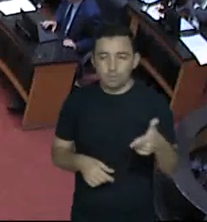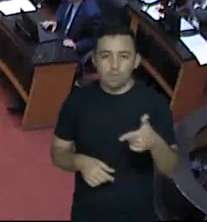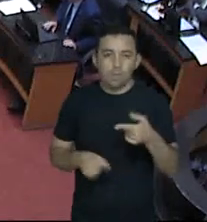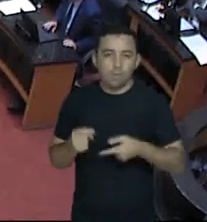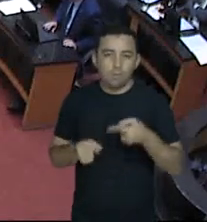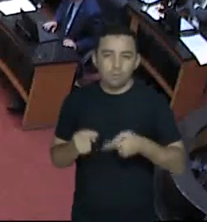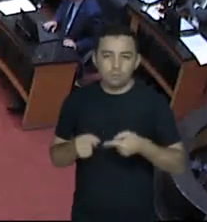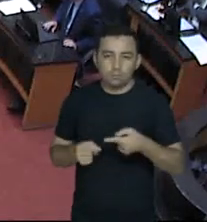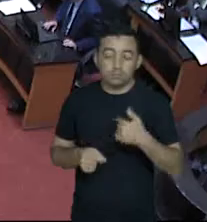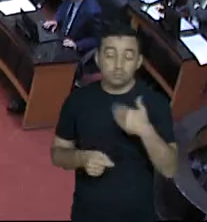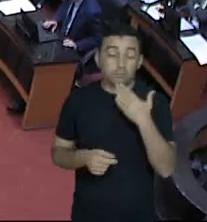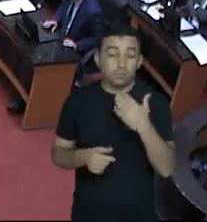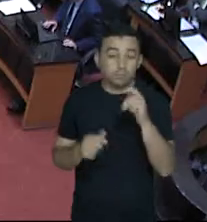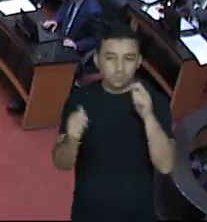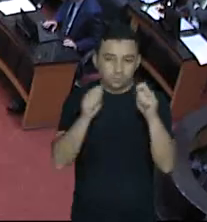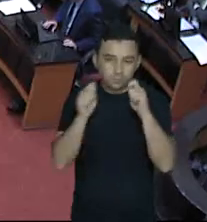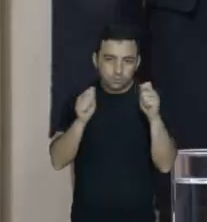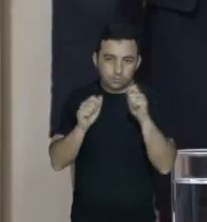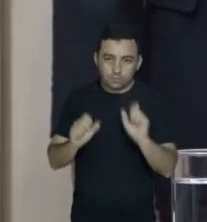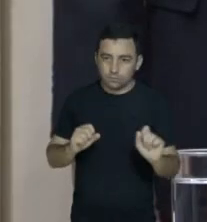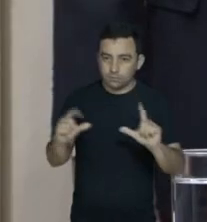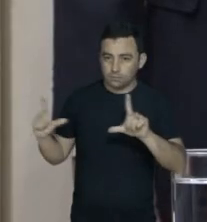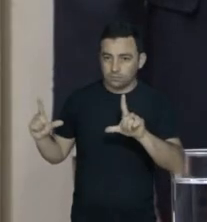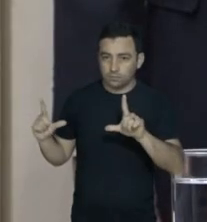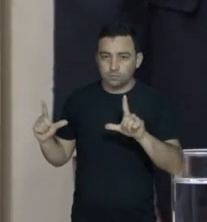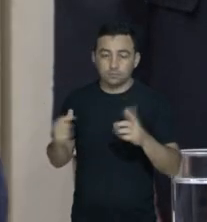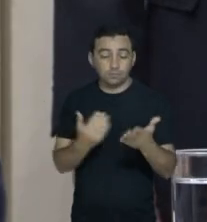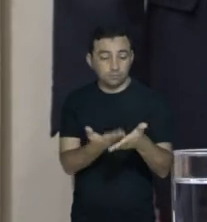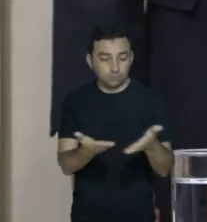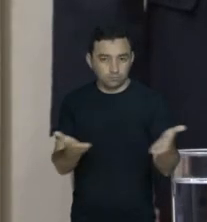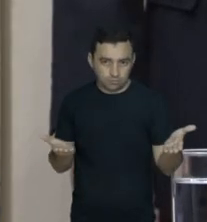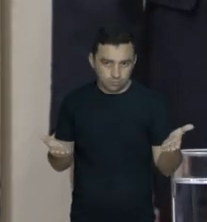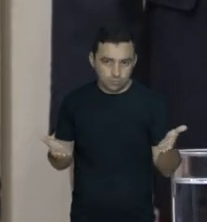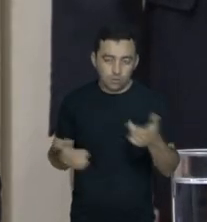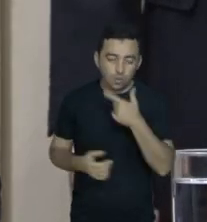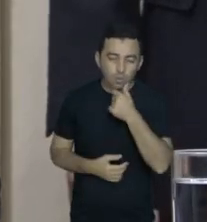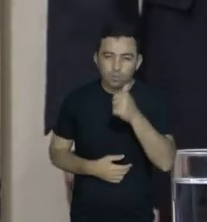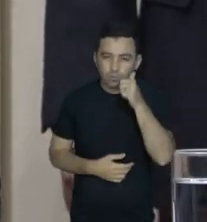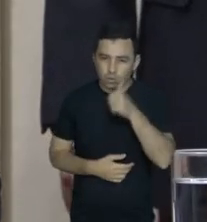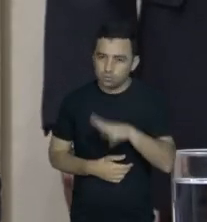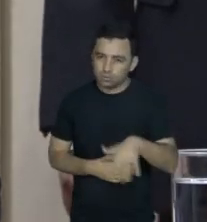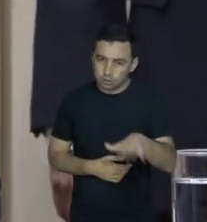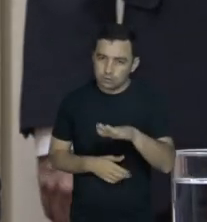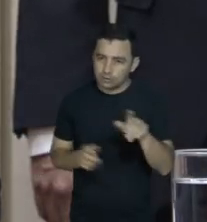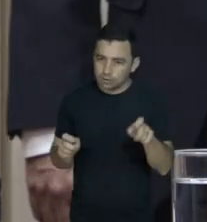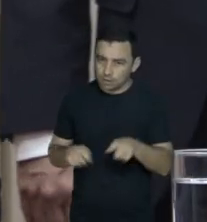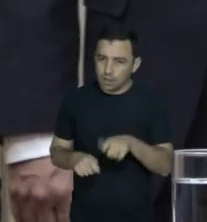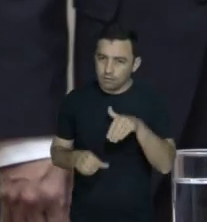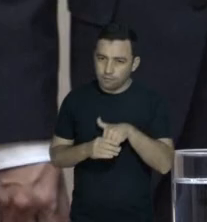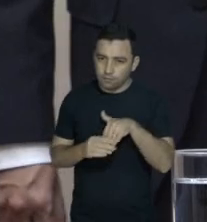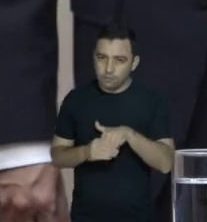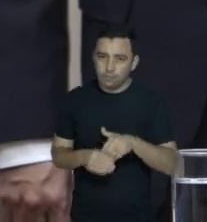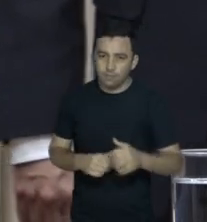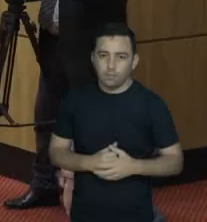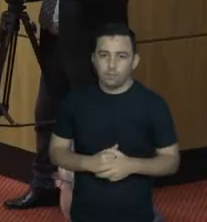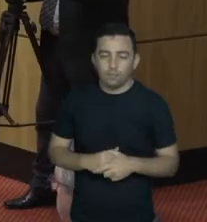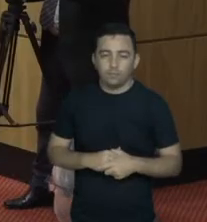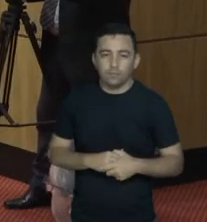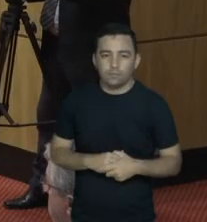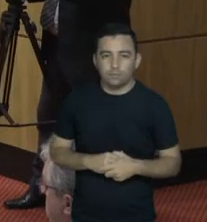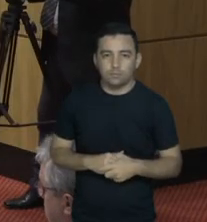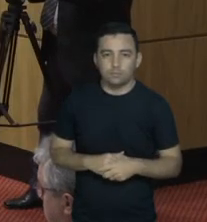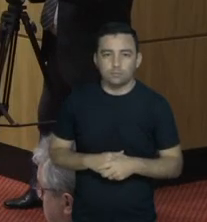discutir, peço assessoria que abra o sistema para que os senhores e senhora deputada possam exercer seu direito de voto.